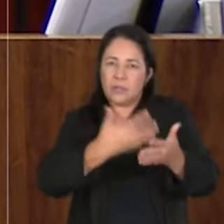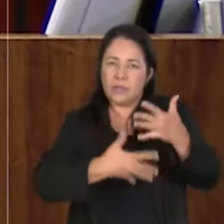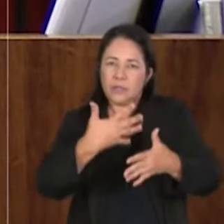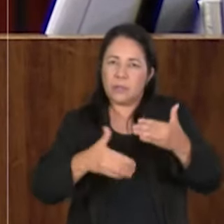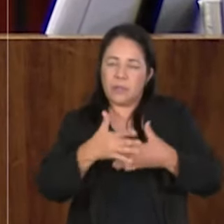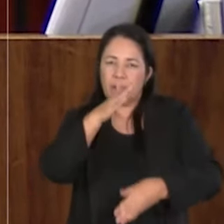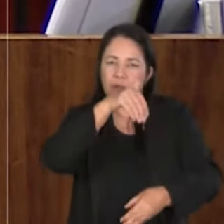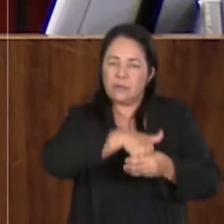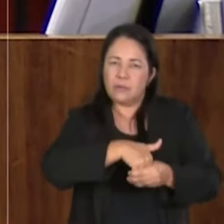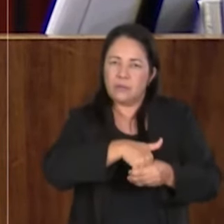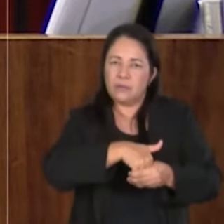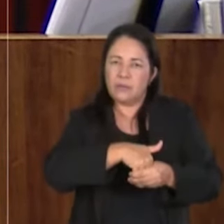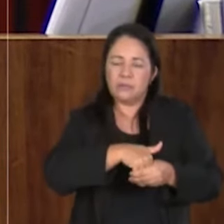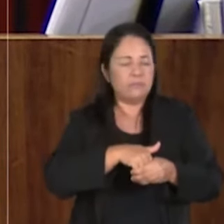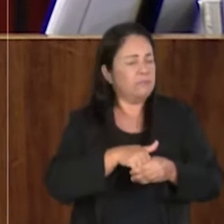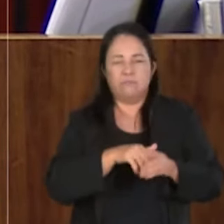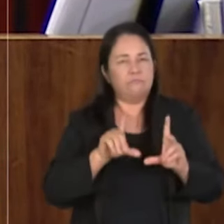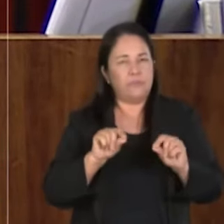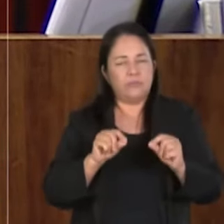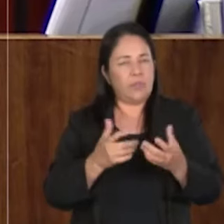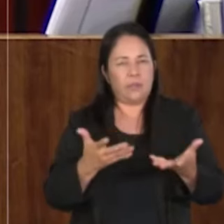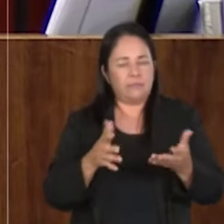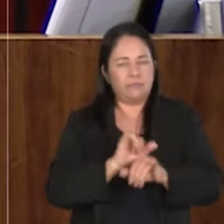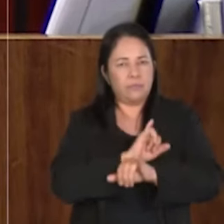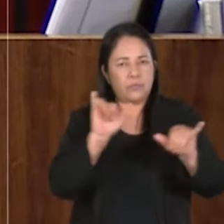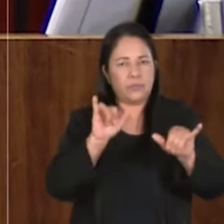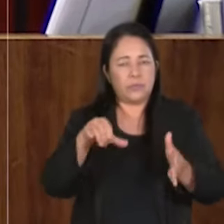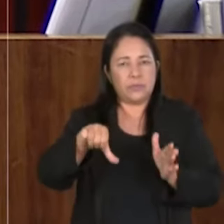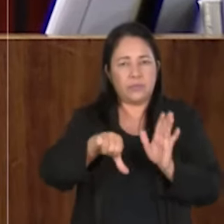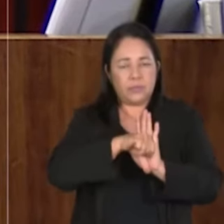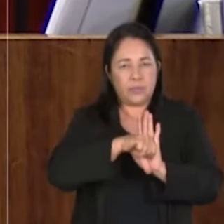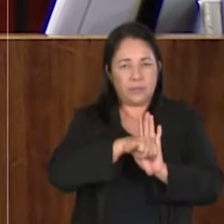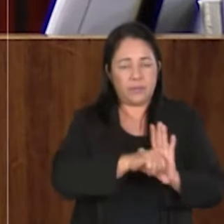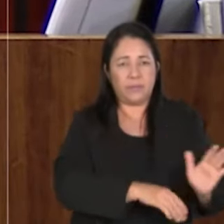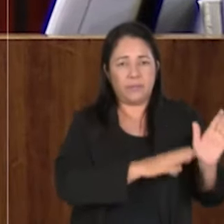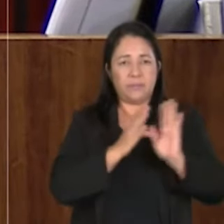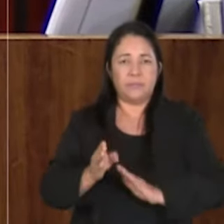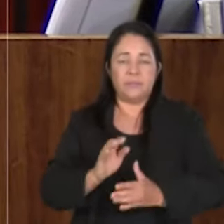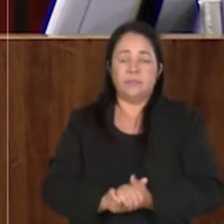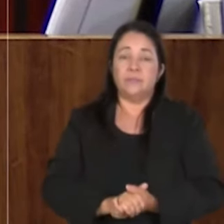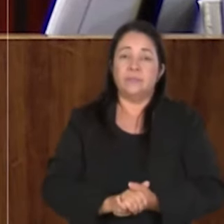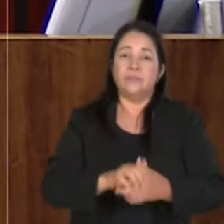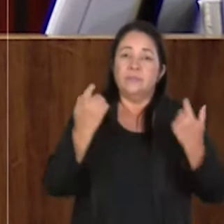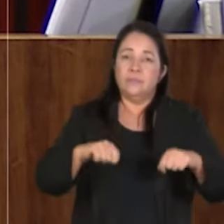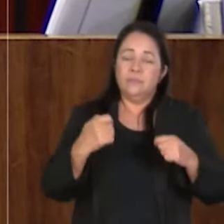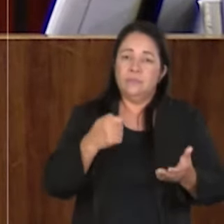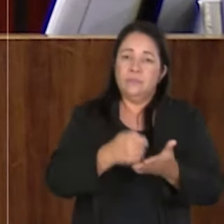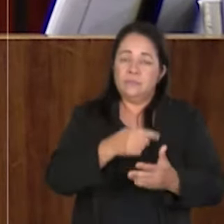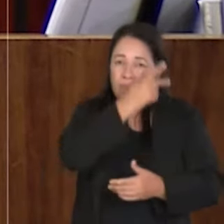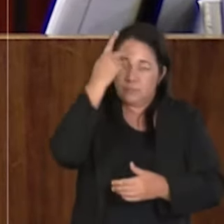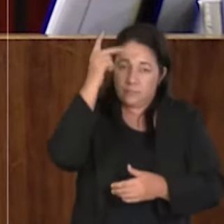cenas de pugilato, desrazão e notícias de crimes. Há que se exigir, em nome do